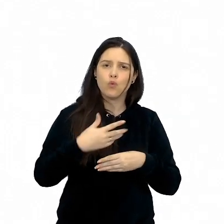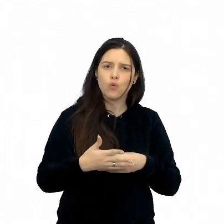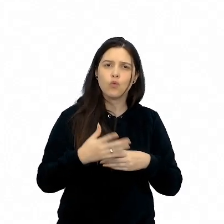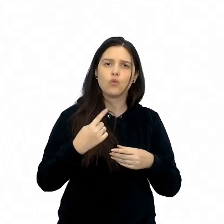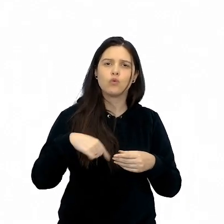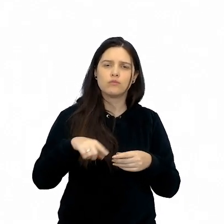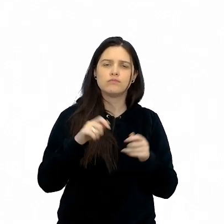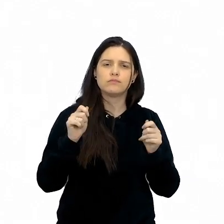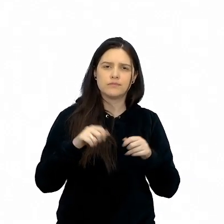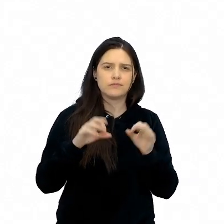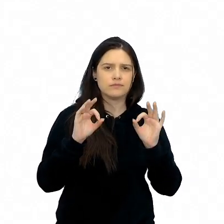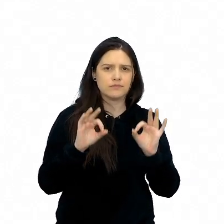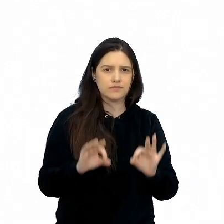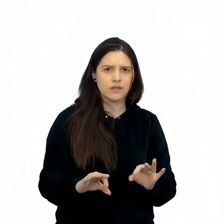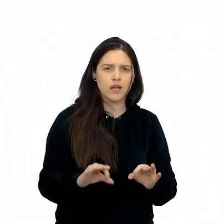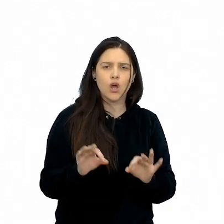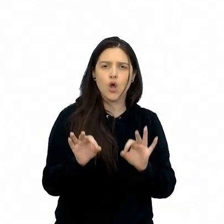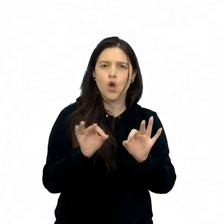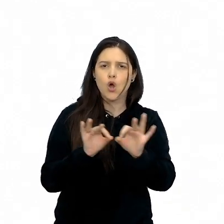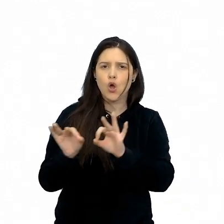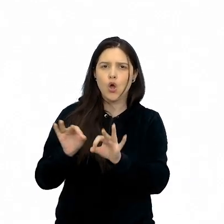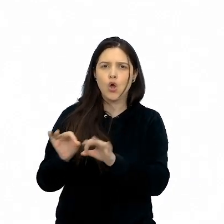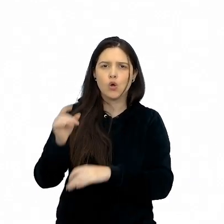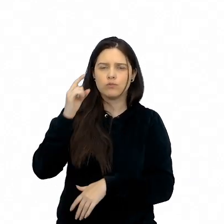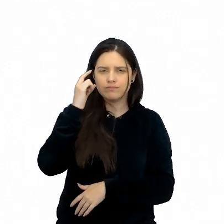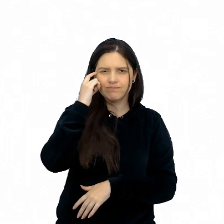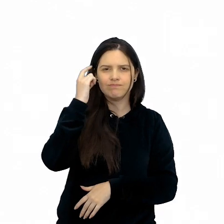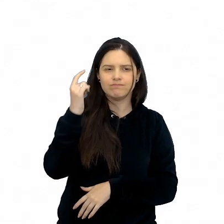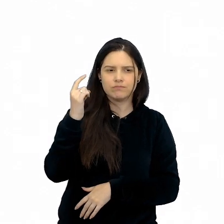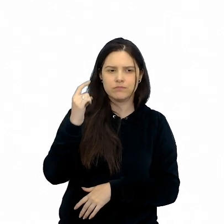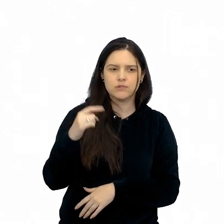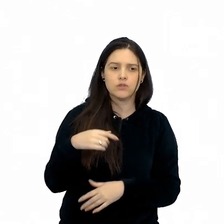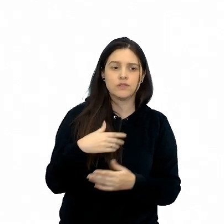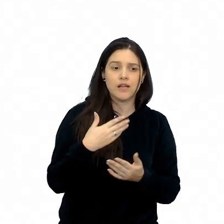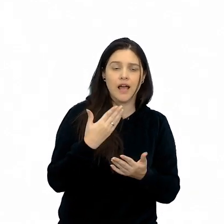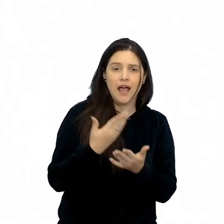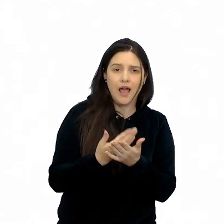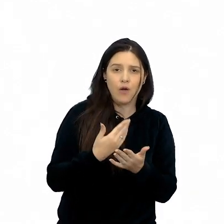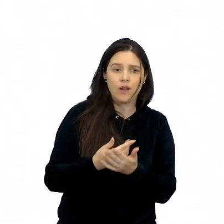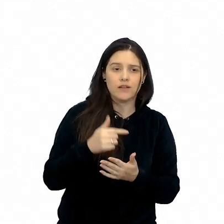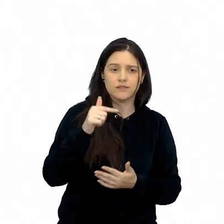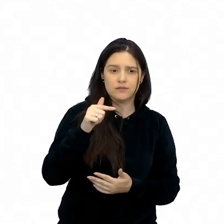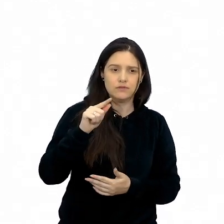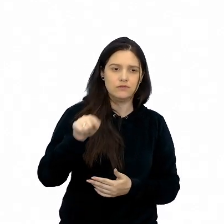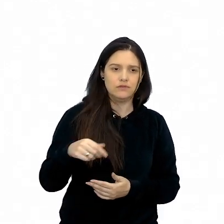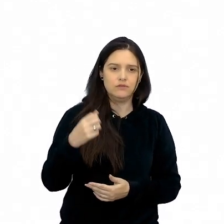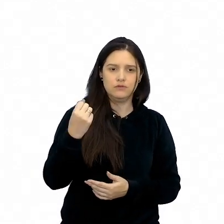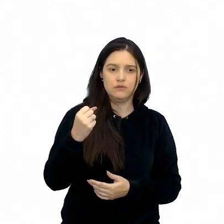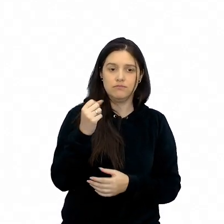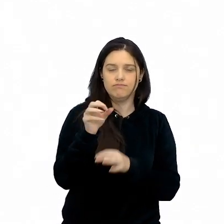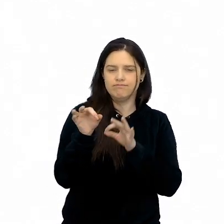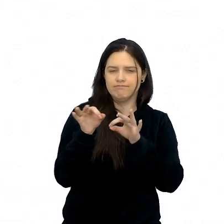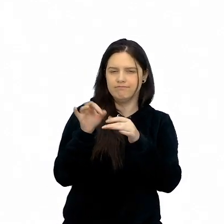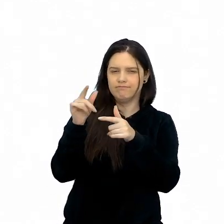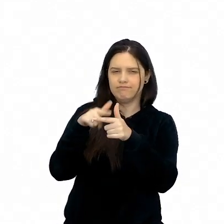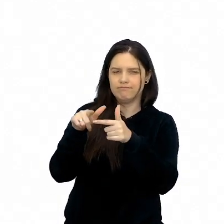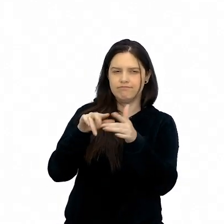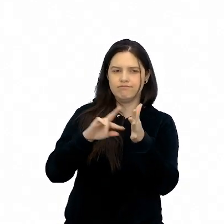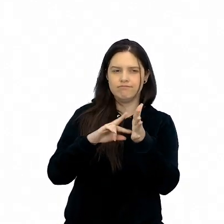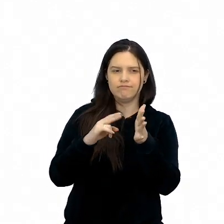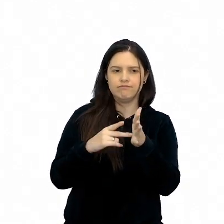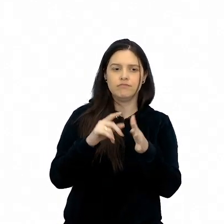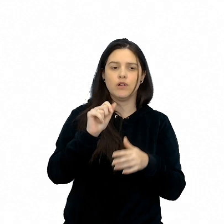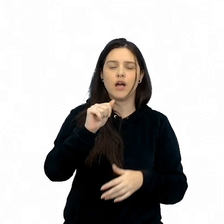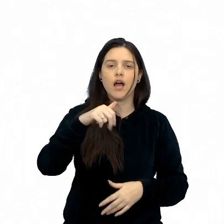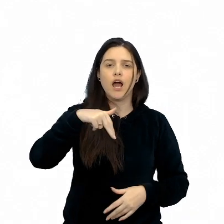que pensar aquilo que está organizado nesse pensamento. Na aula 7 e 8, resolução de problemas com o significado de